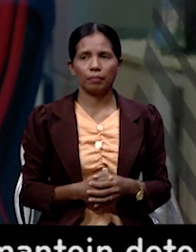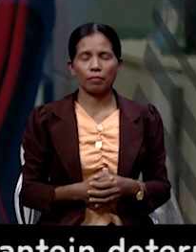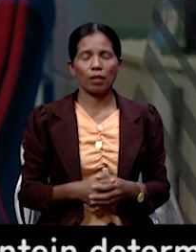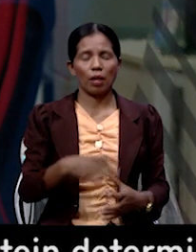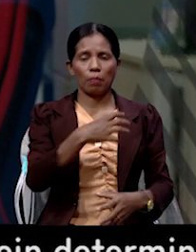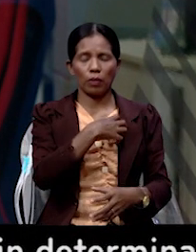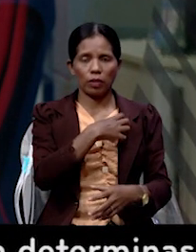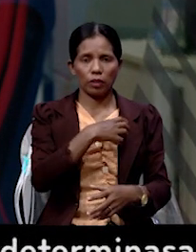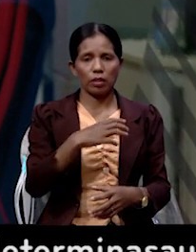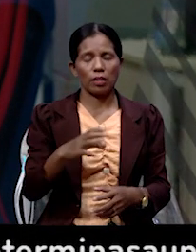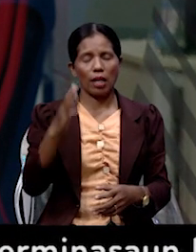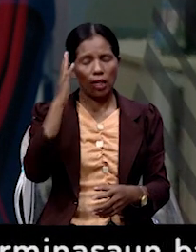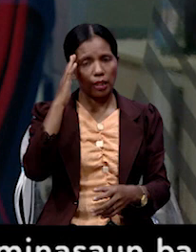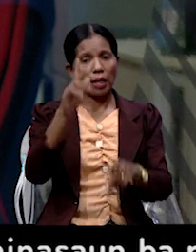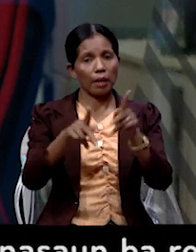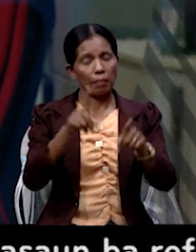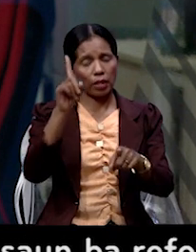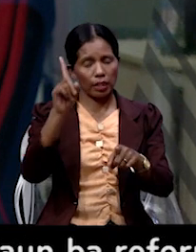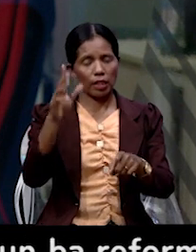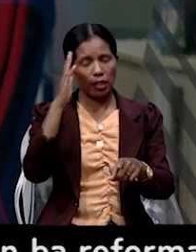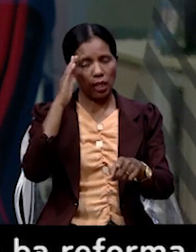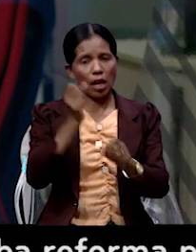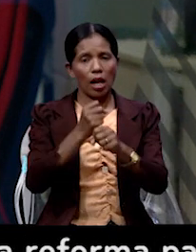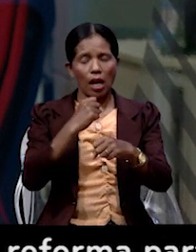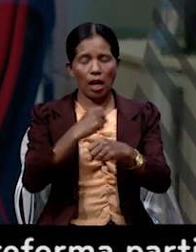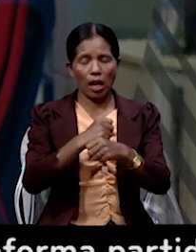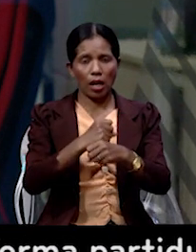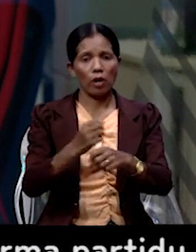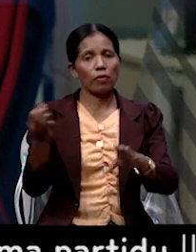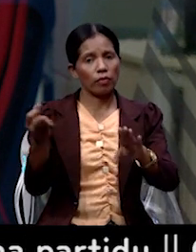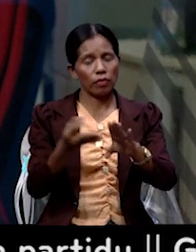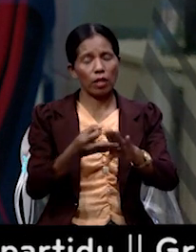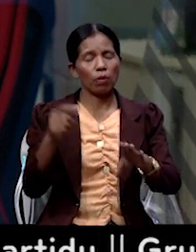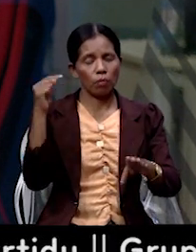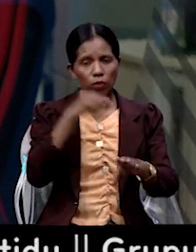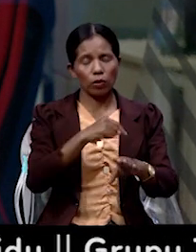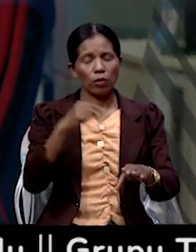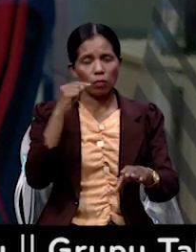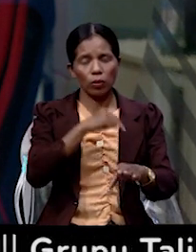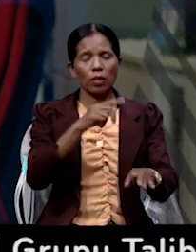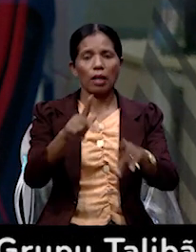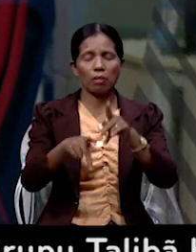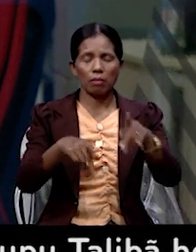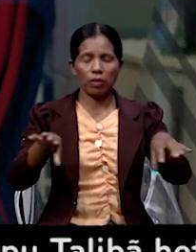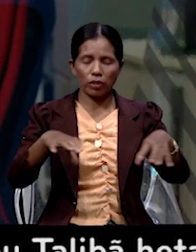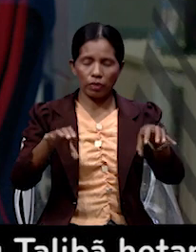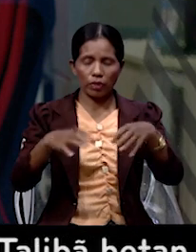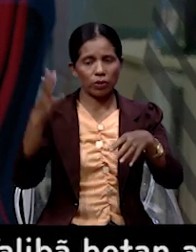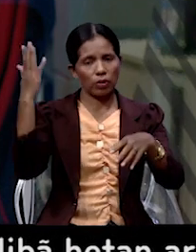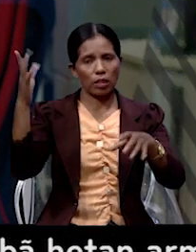Penitele identifica cidadão Ida, nebe desconfia falsifica documento, rode bosok ema ba serviço iha